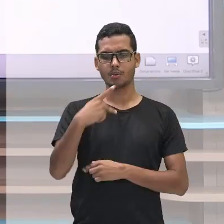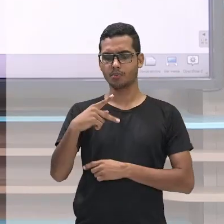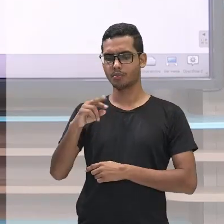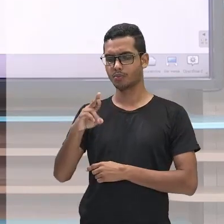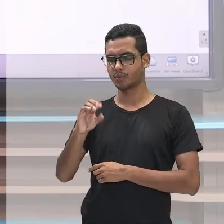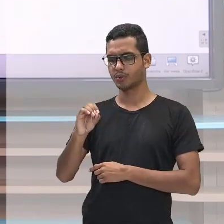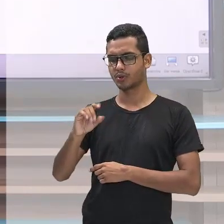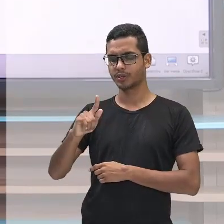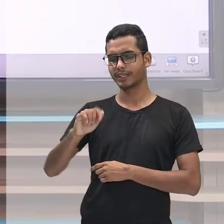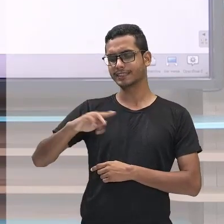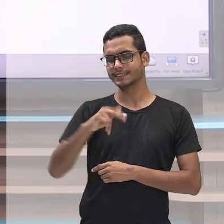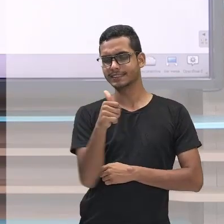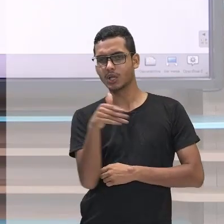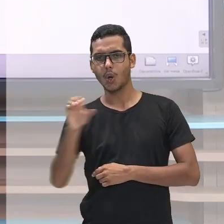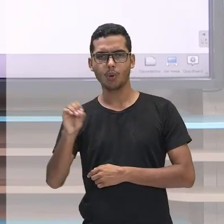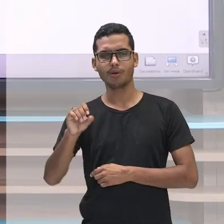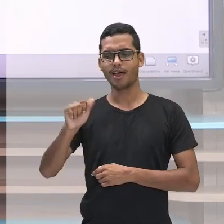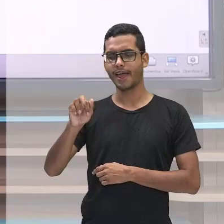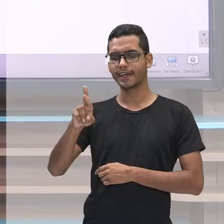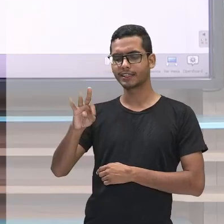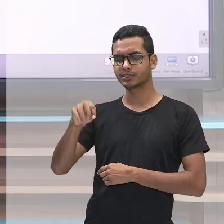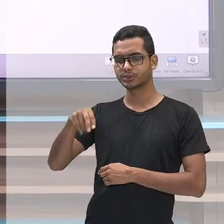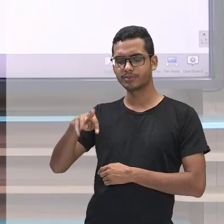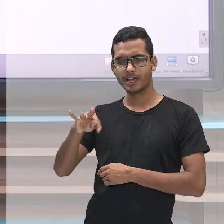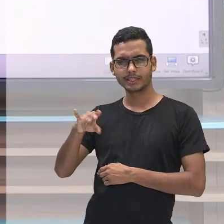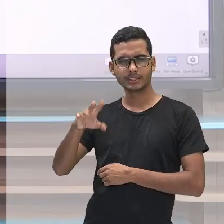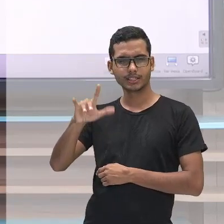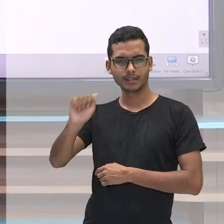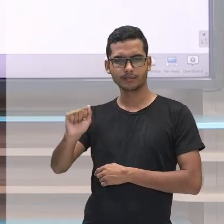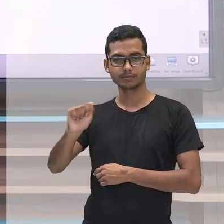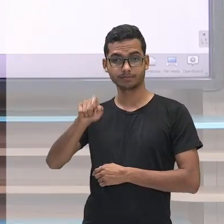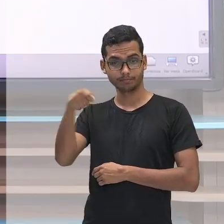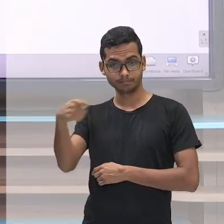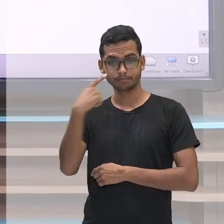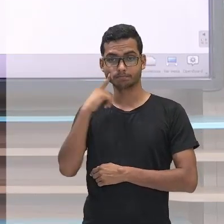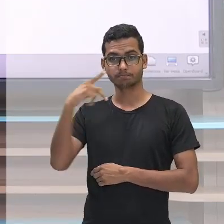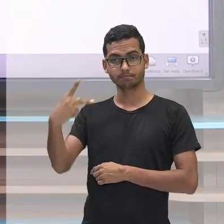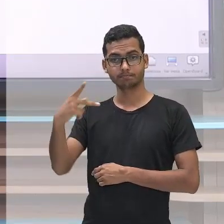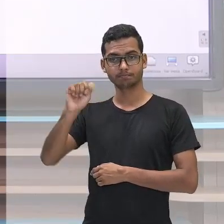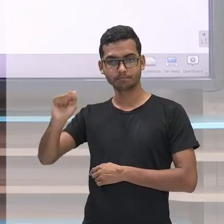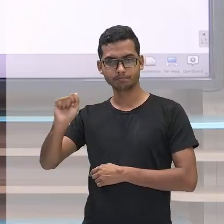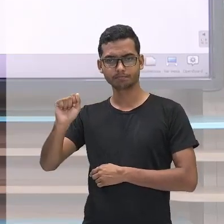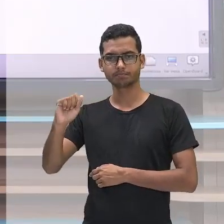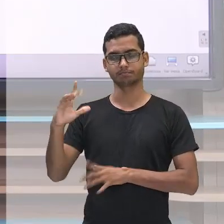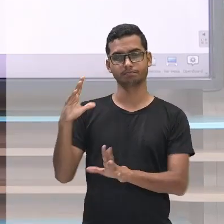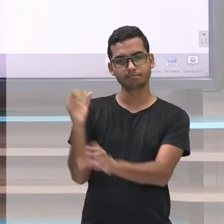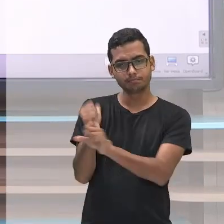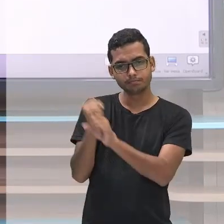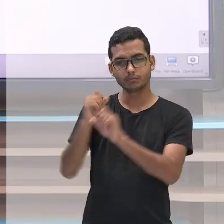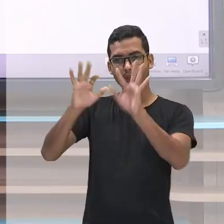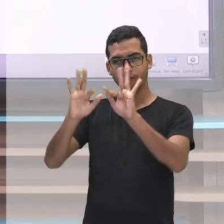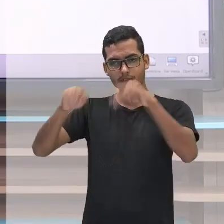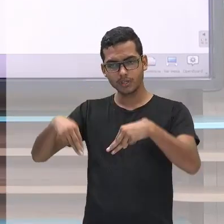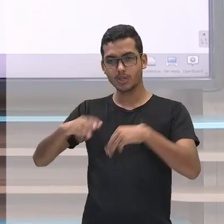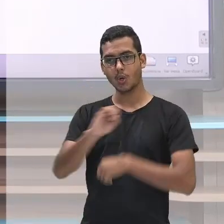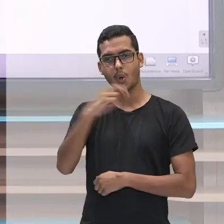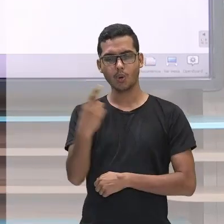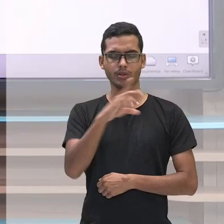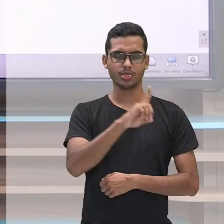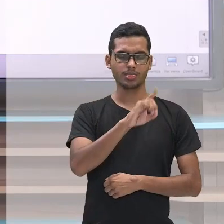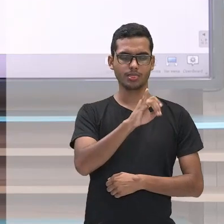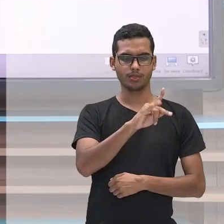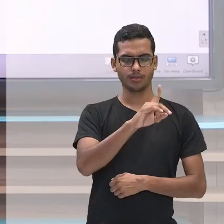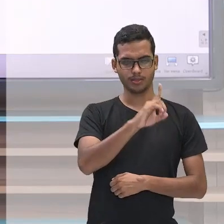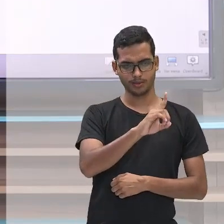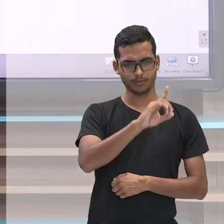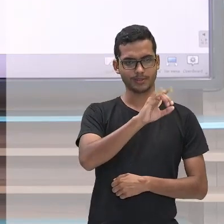progressão aritmética, que era feita aí o cálculo, para você chegar ali no cálculo final ou no IDH. mas